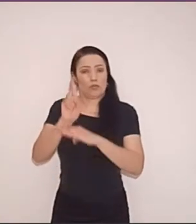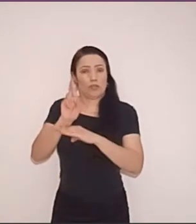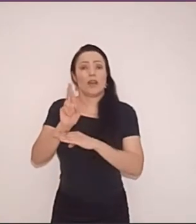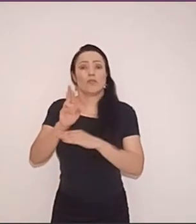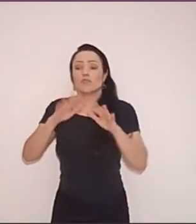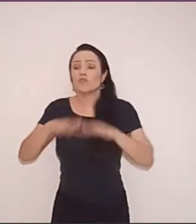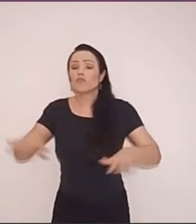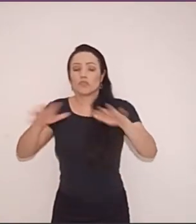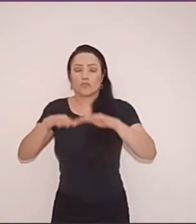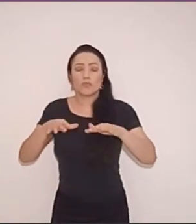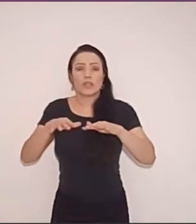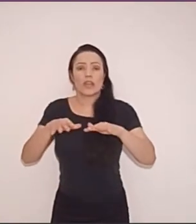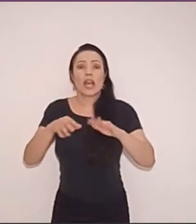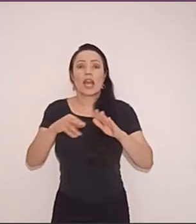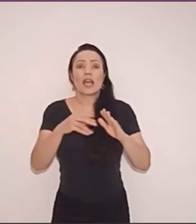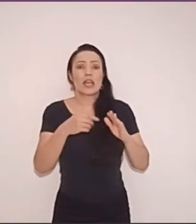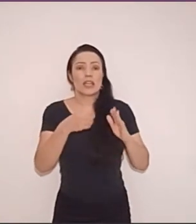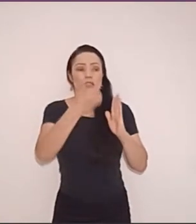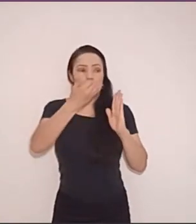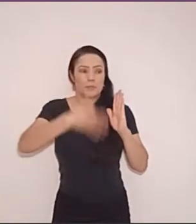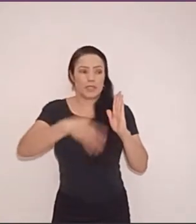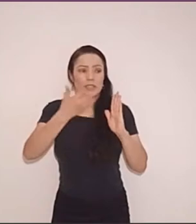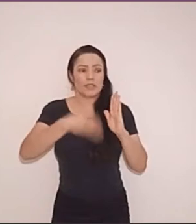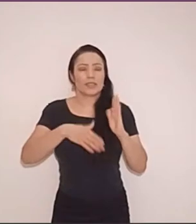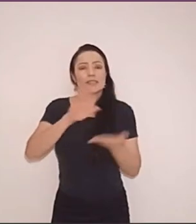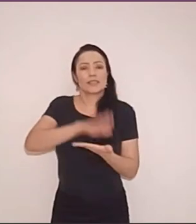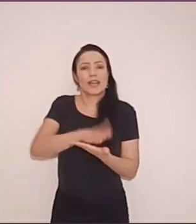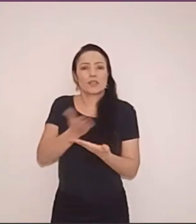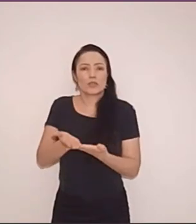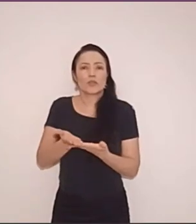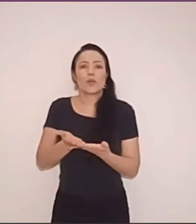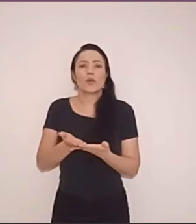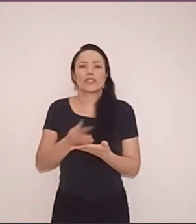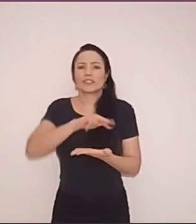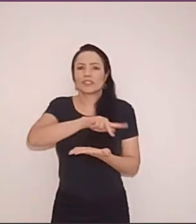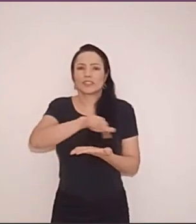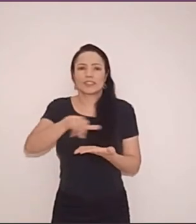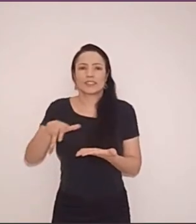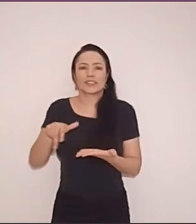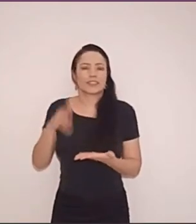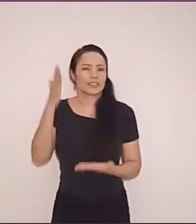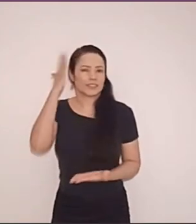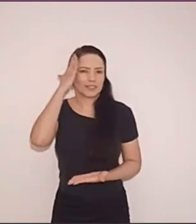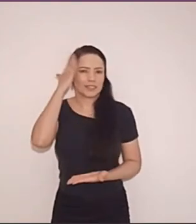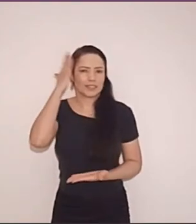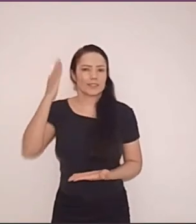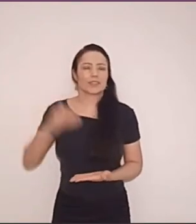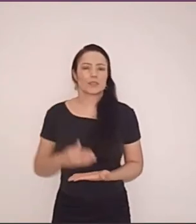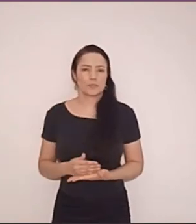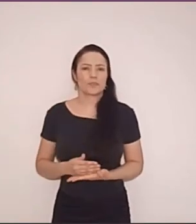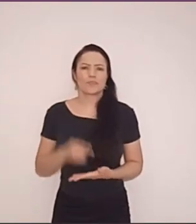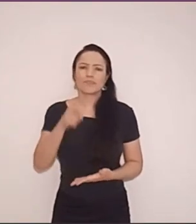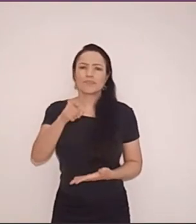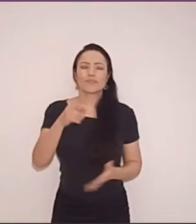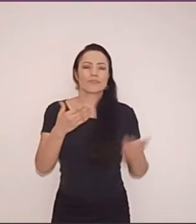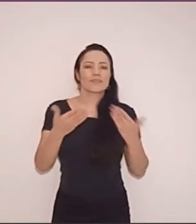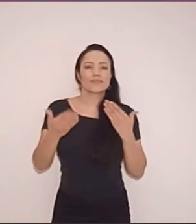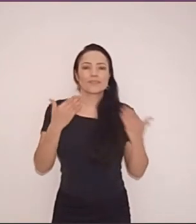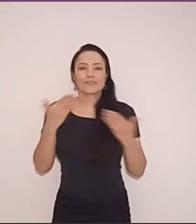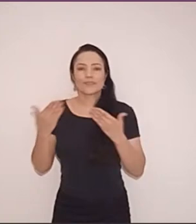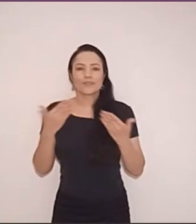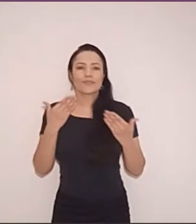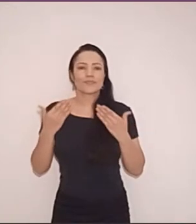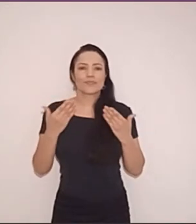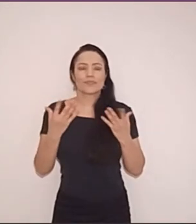a bola é um relator e um tradutor do saberes leva o Bispo Você tem uma discussão muito interessante